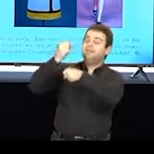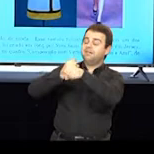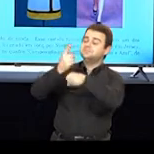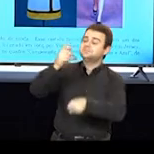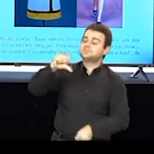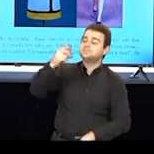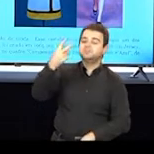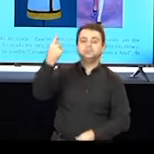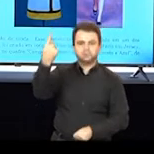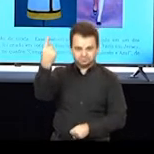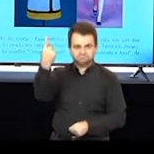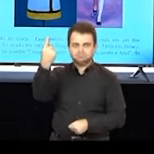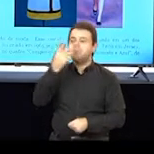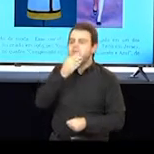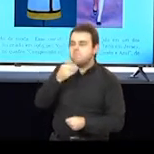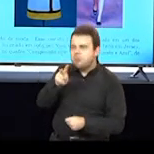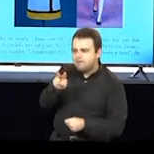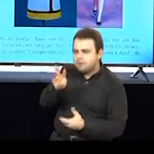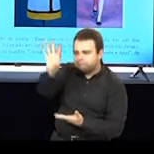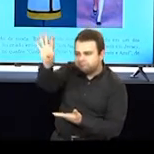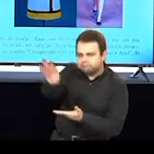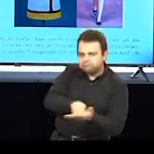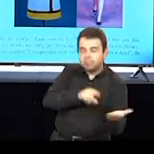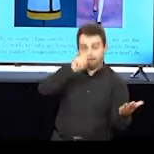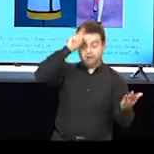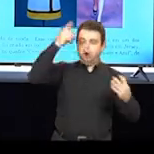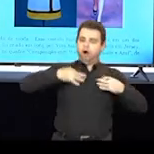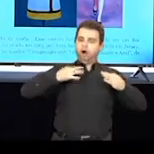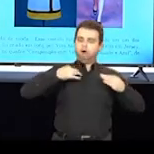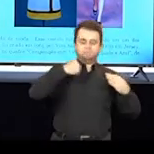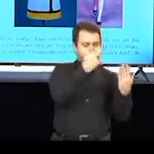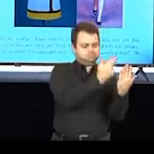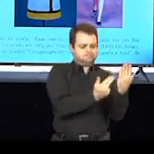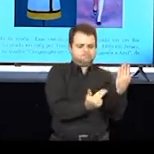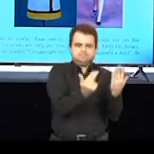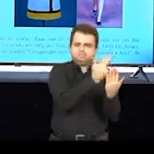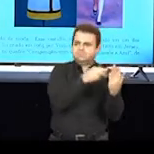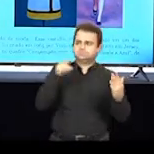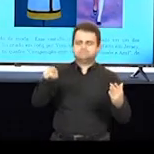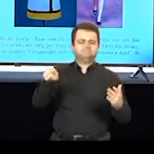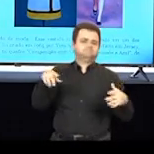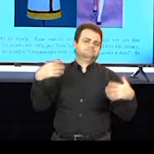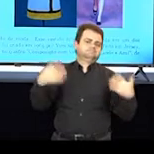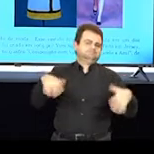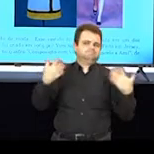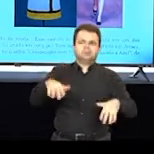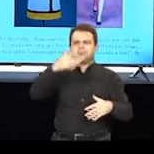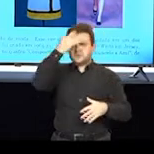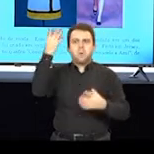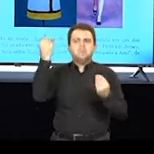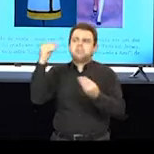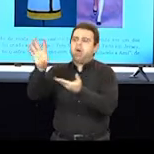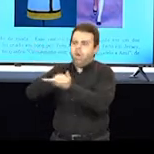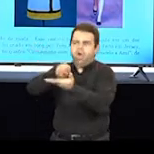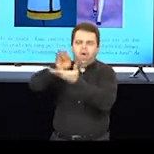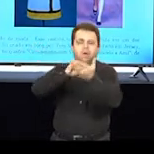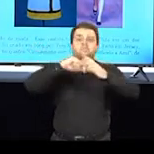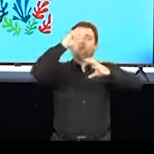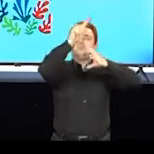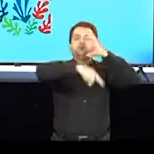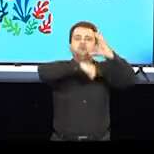1921. Esse tubinho ficou muito famoso e foi extremamente apropriado, reproduzido no mundo